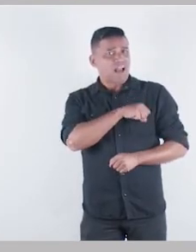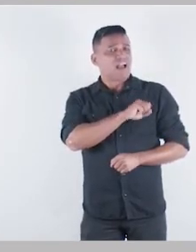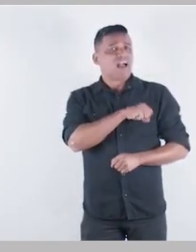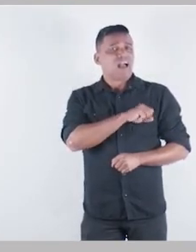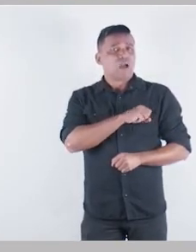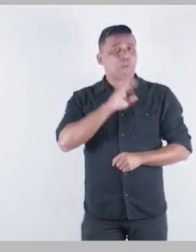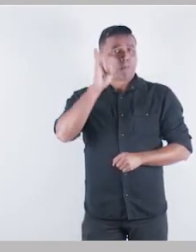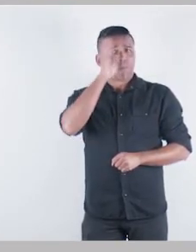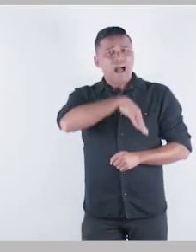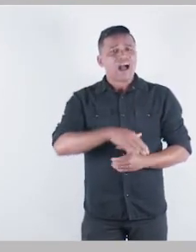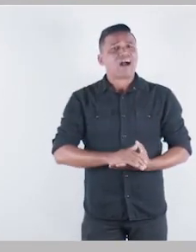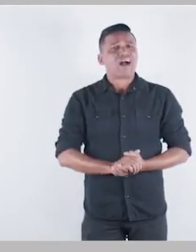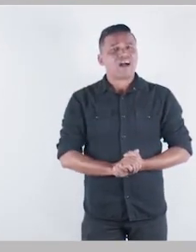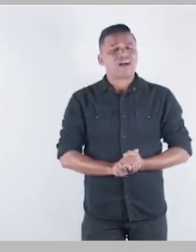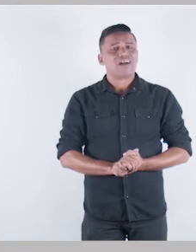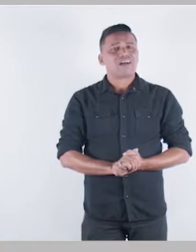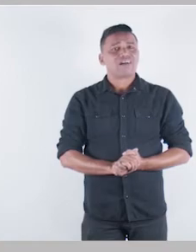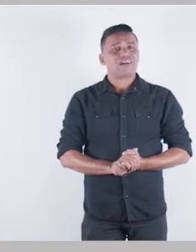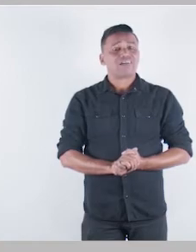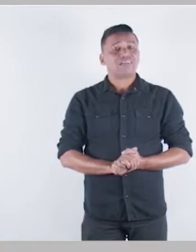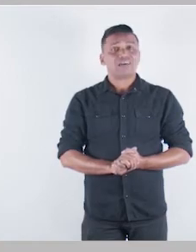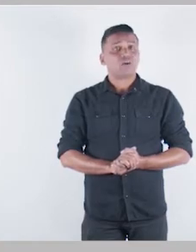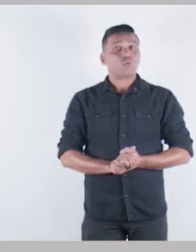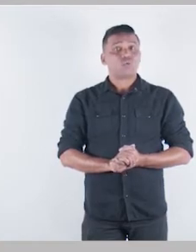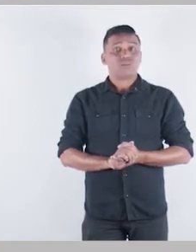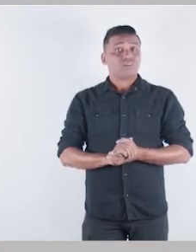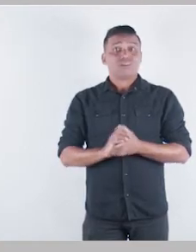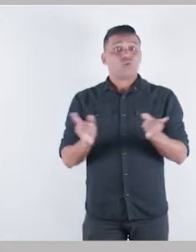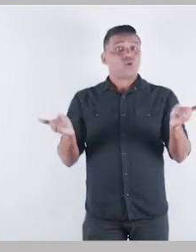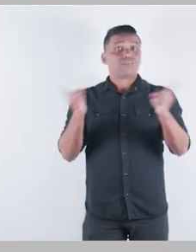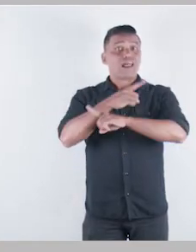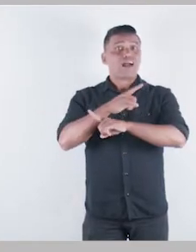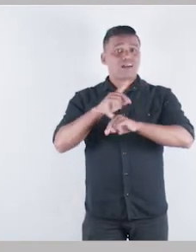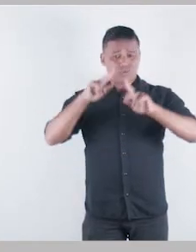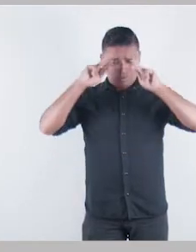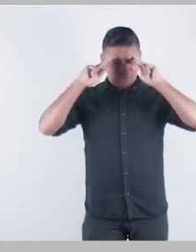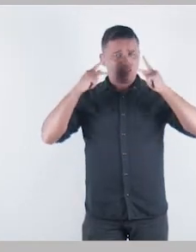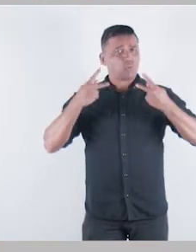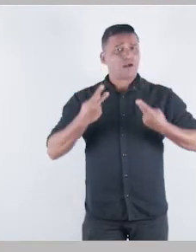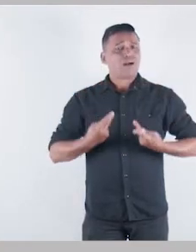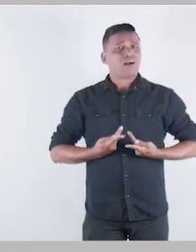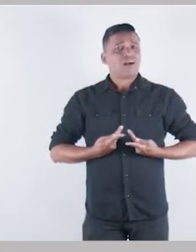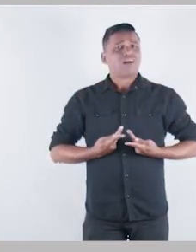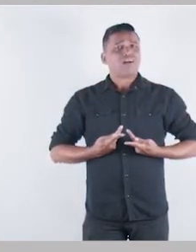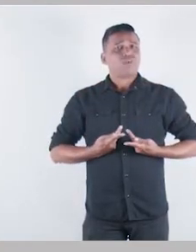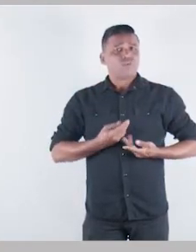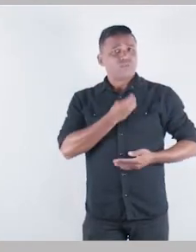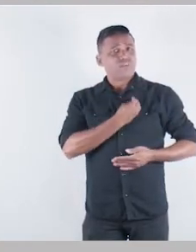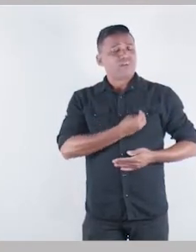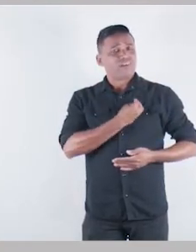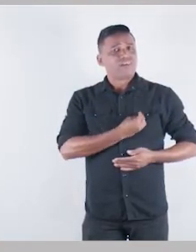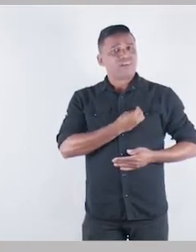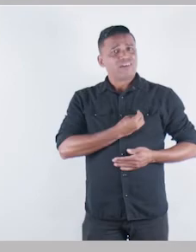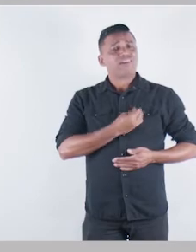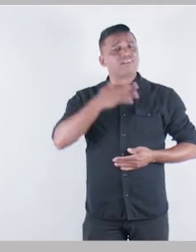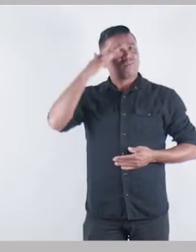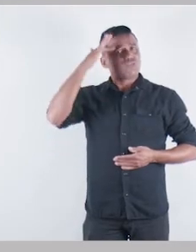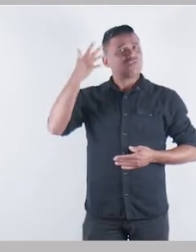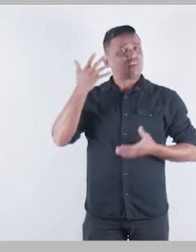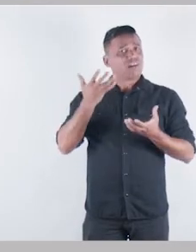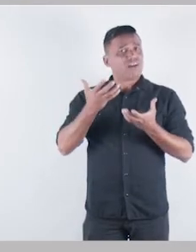distantes desse sentido de ser humano comum que na nossa vã filosofia a gente procura